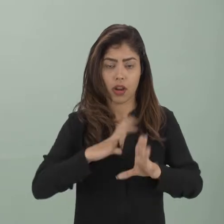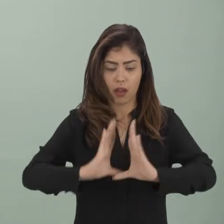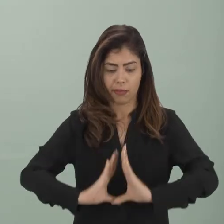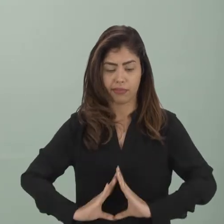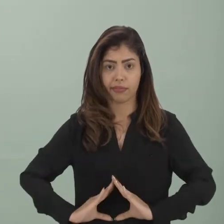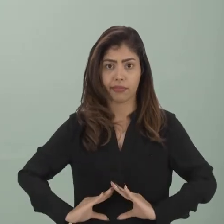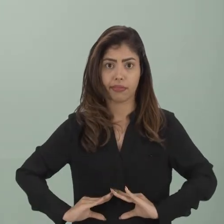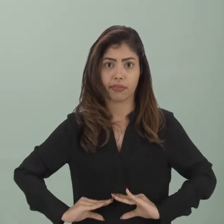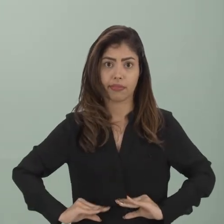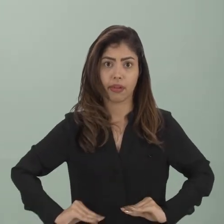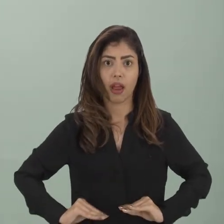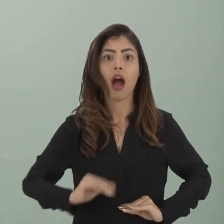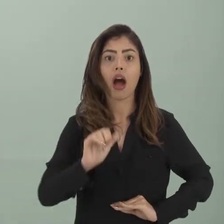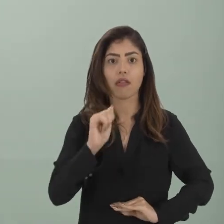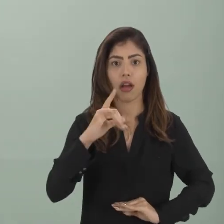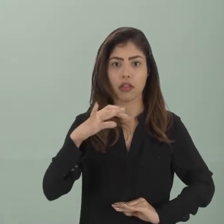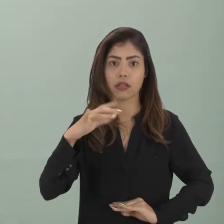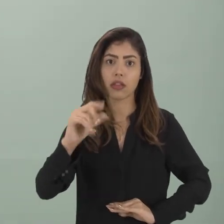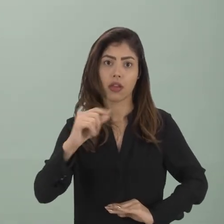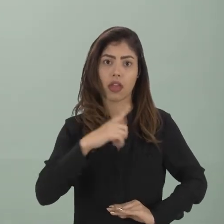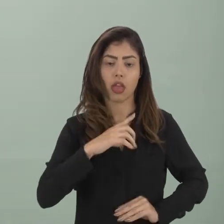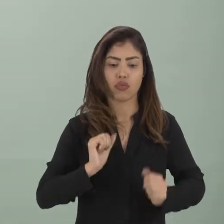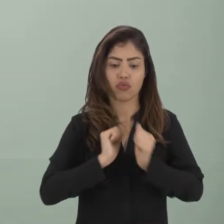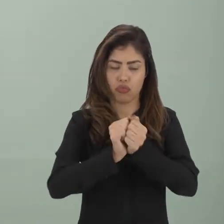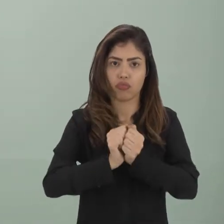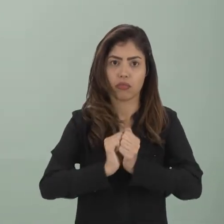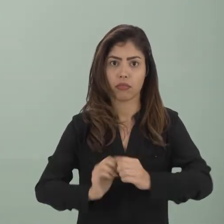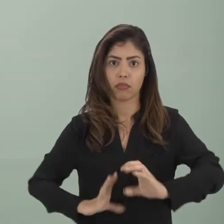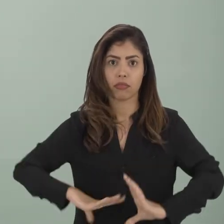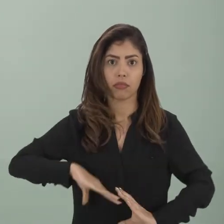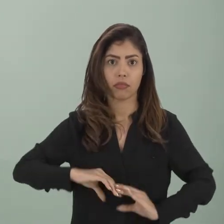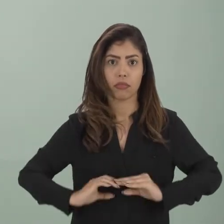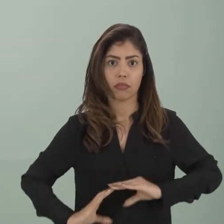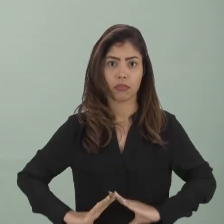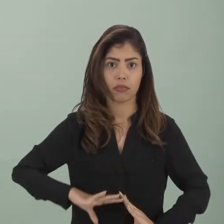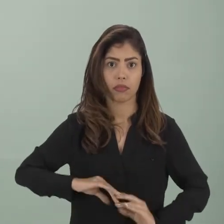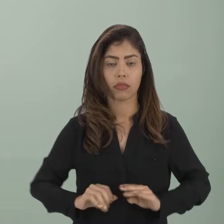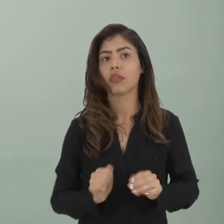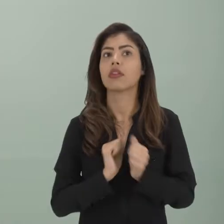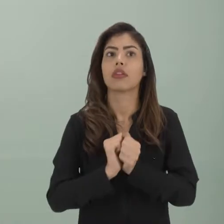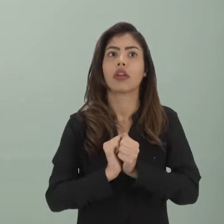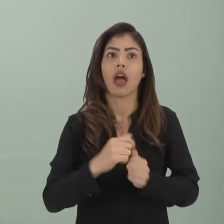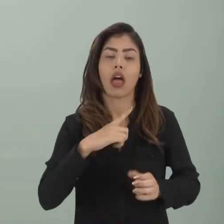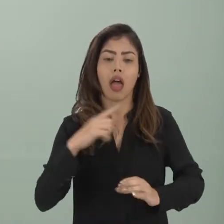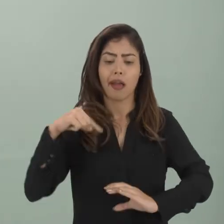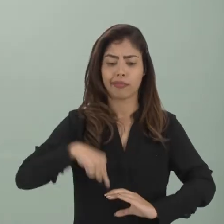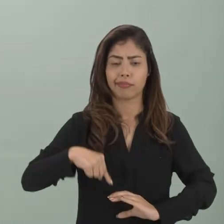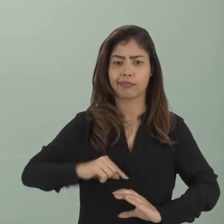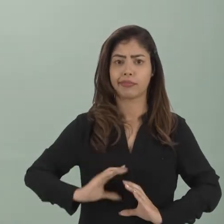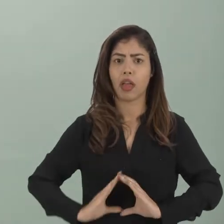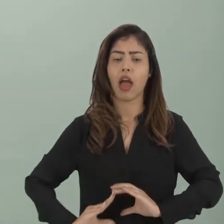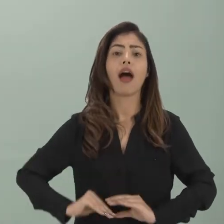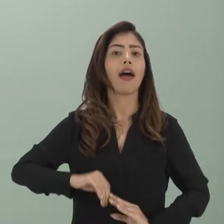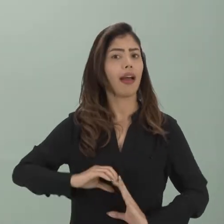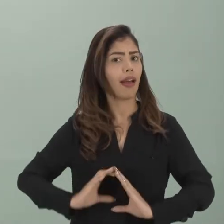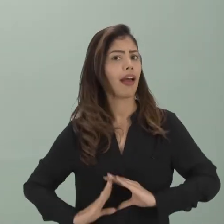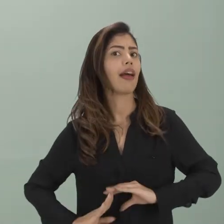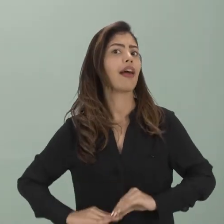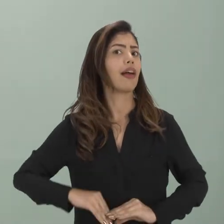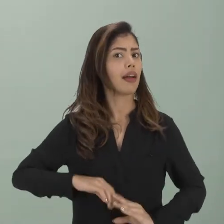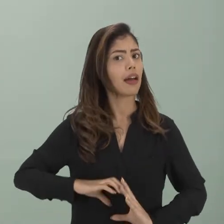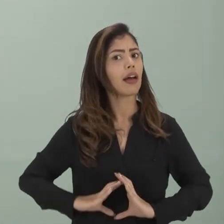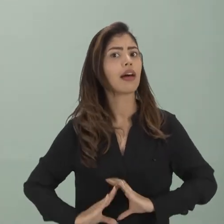dissolver, junto com os ácidos estomacais, todo o alimento que nós consumimos. E o nosso intestino continua fazendo esse